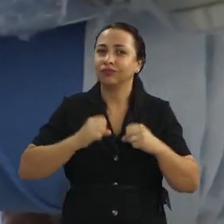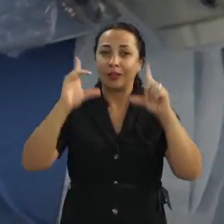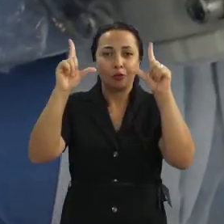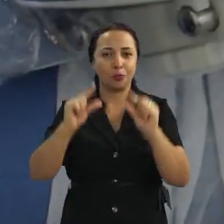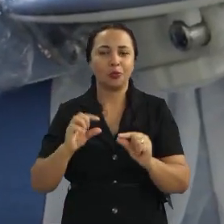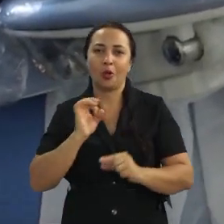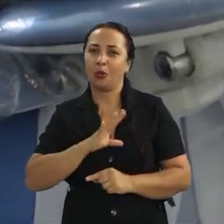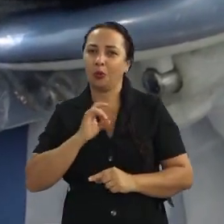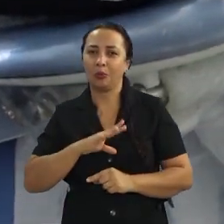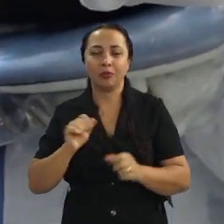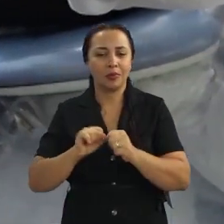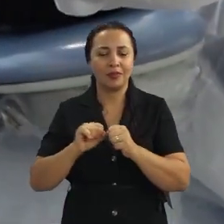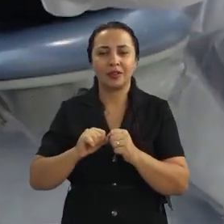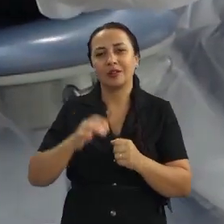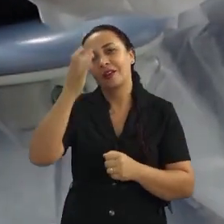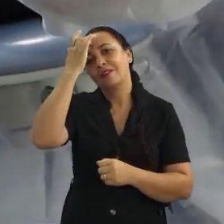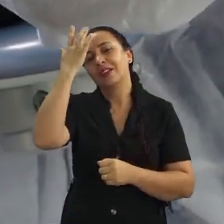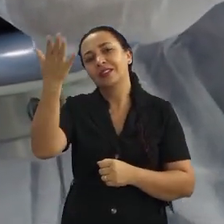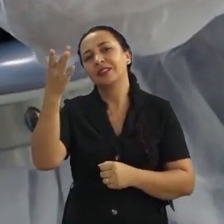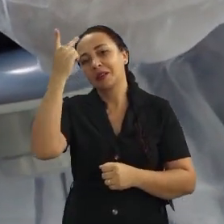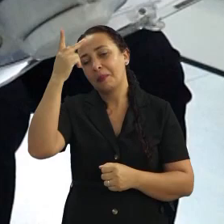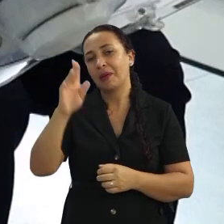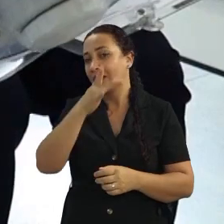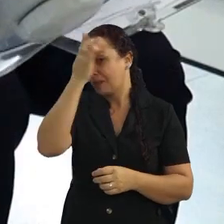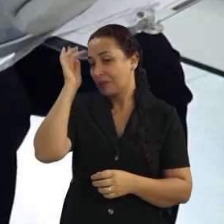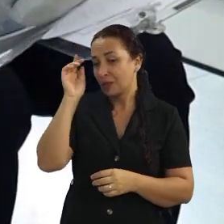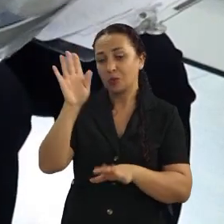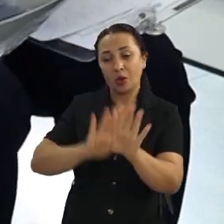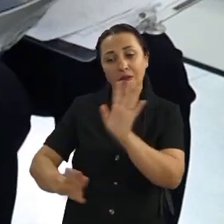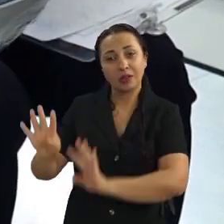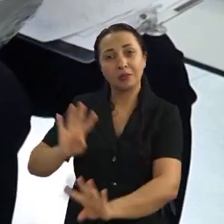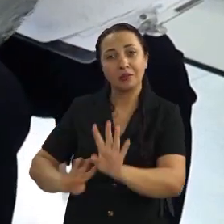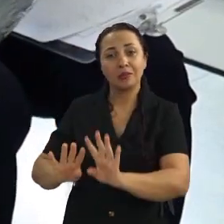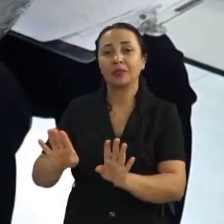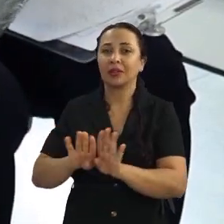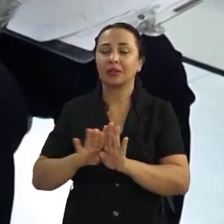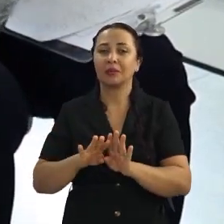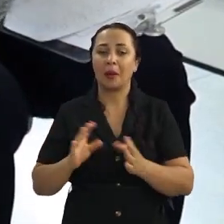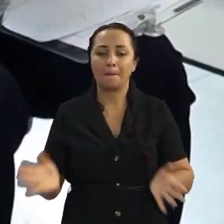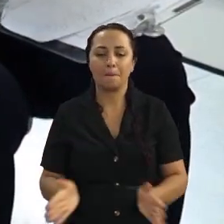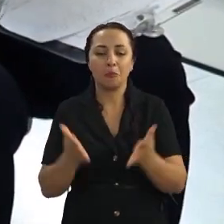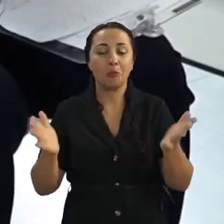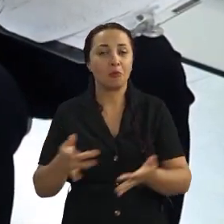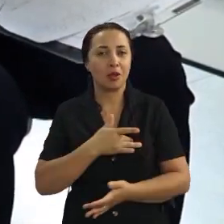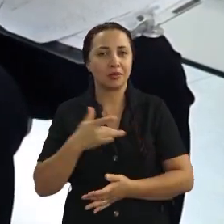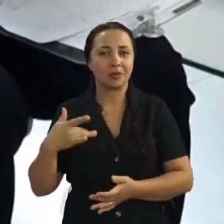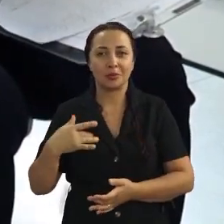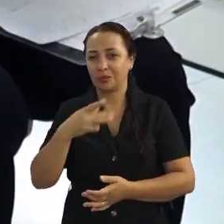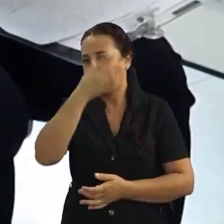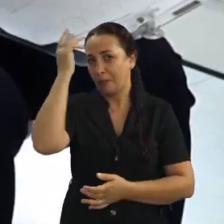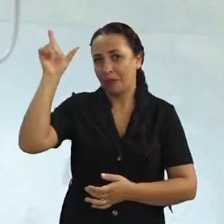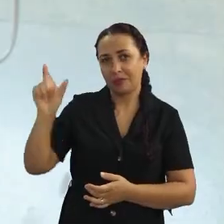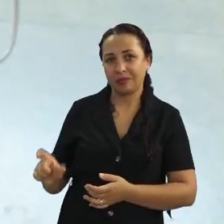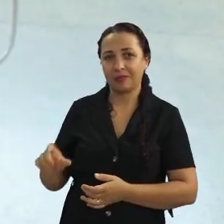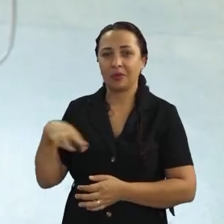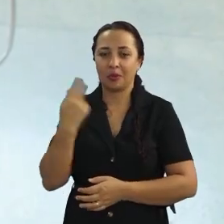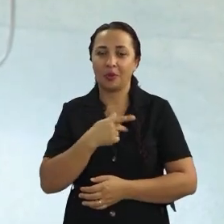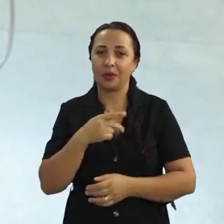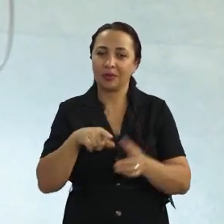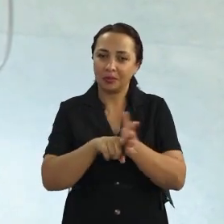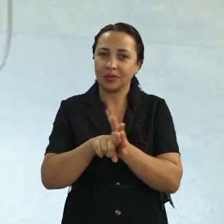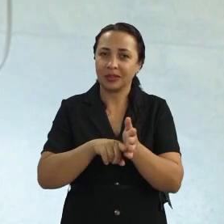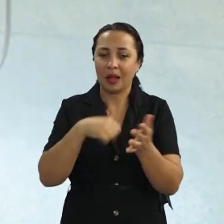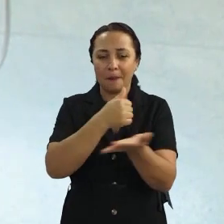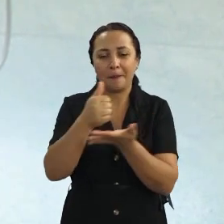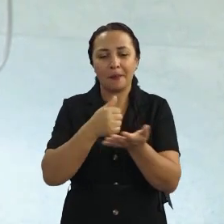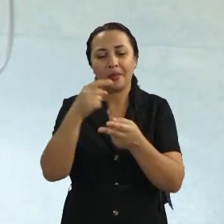na redução do medo e fazer com que Facilite tanto para o operador né quanto também promover a saúde do paciente a nossa